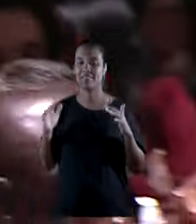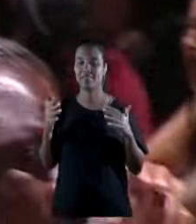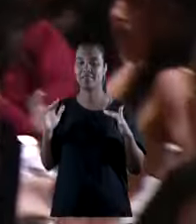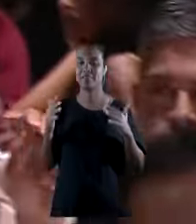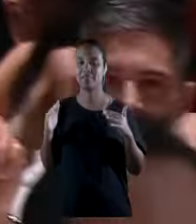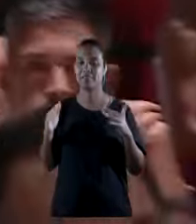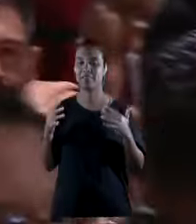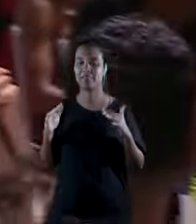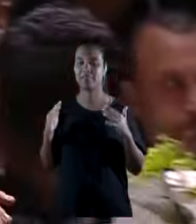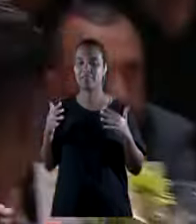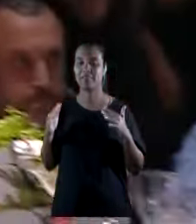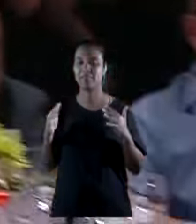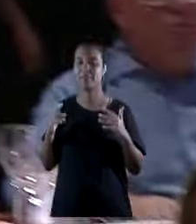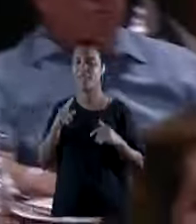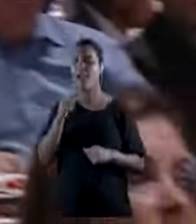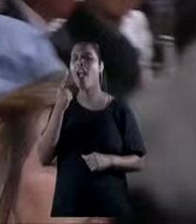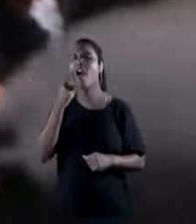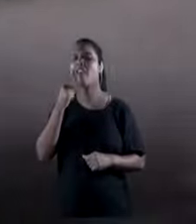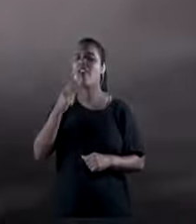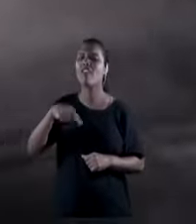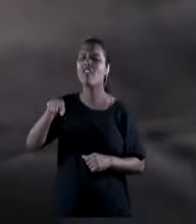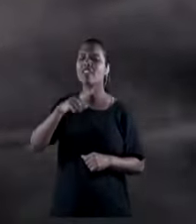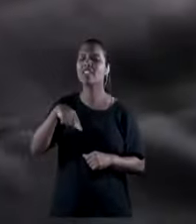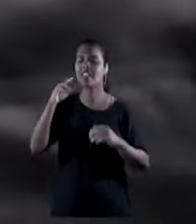Queria ver vocês marcando ele de cabeça.